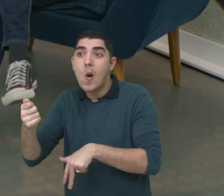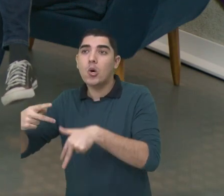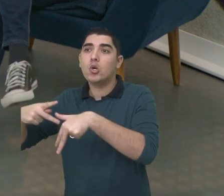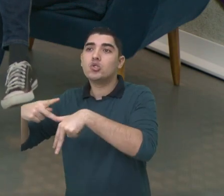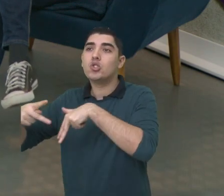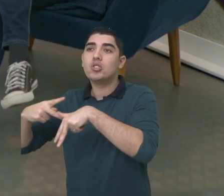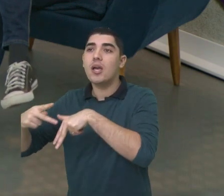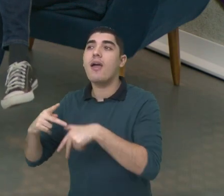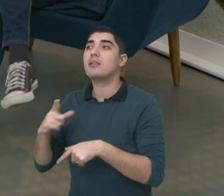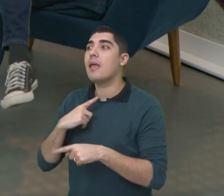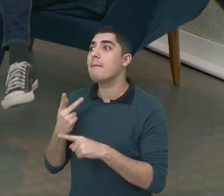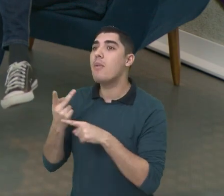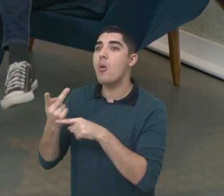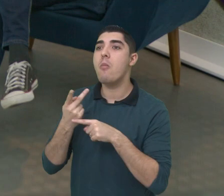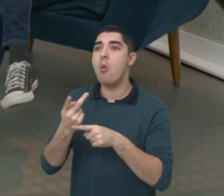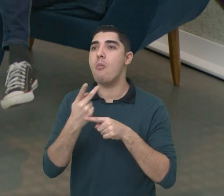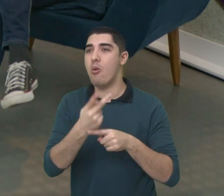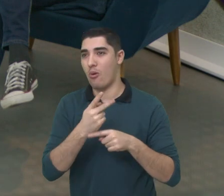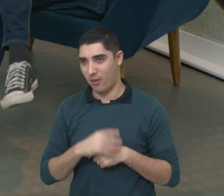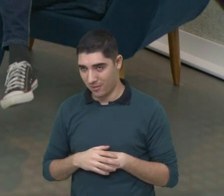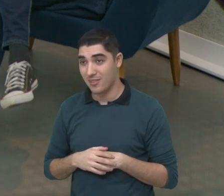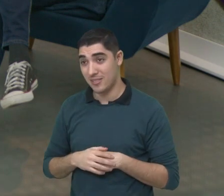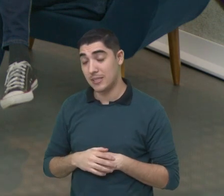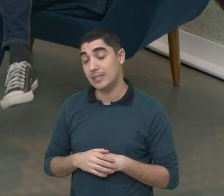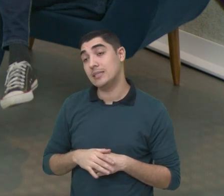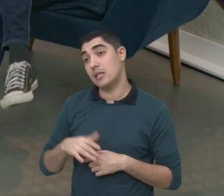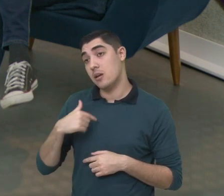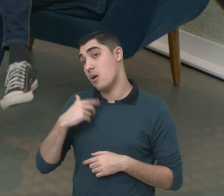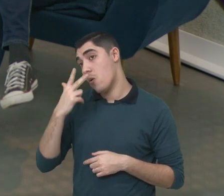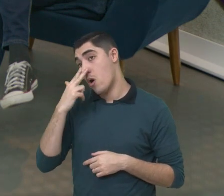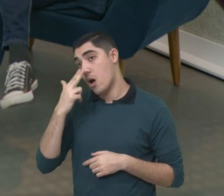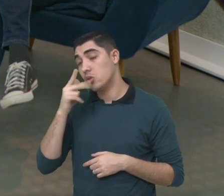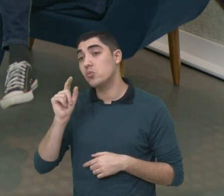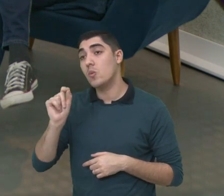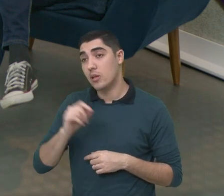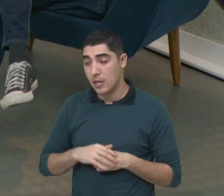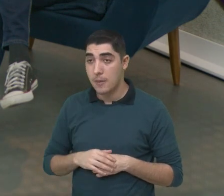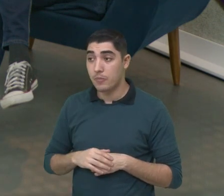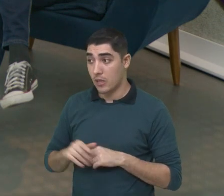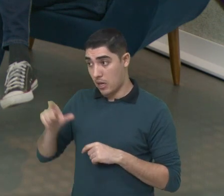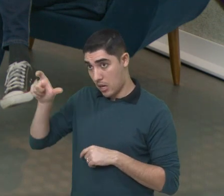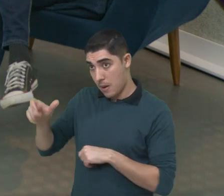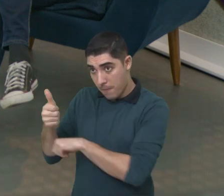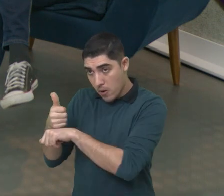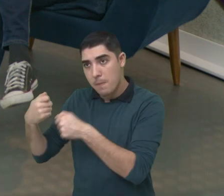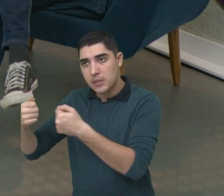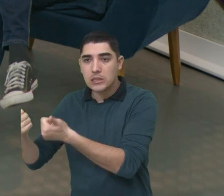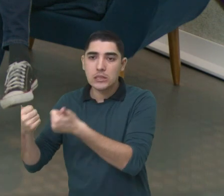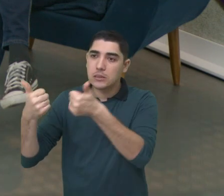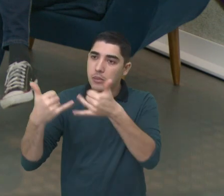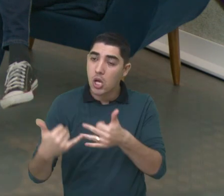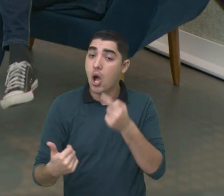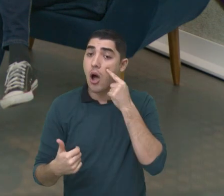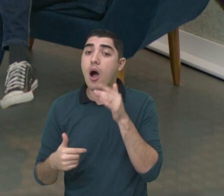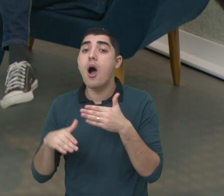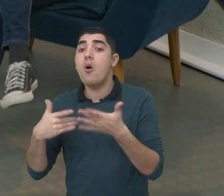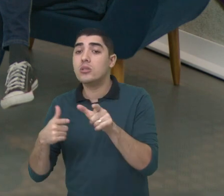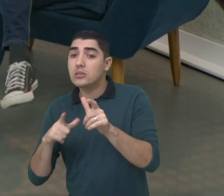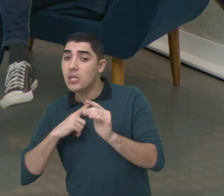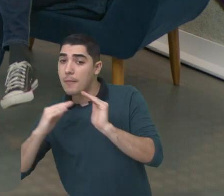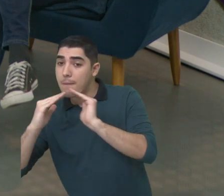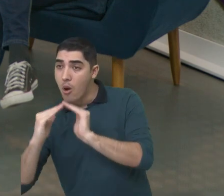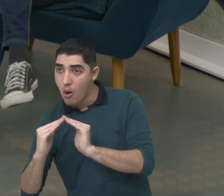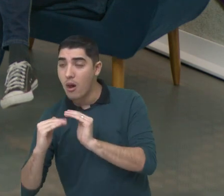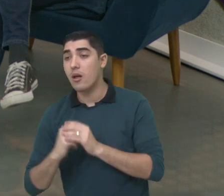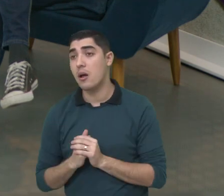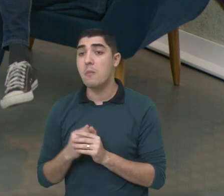os joseenses. Então, eu acho que ele tem que explicar, olha onde você está morando. Porque